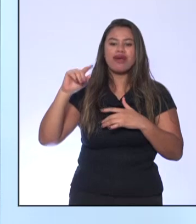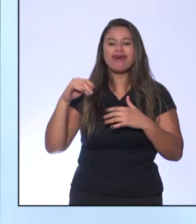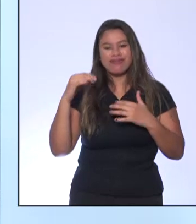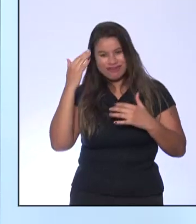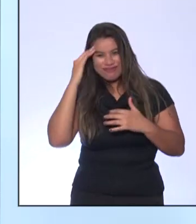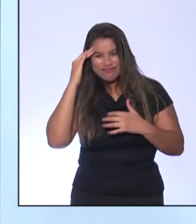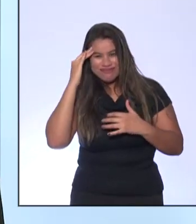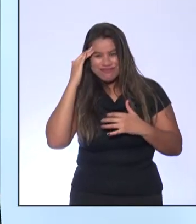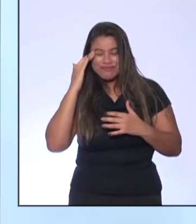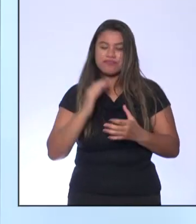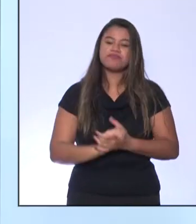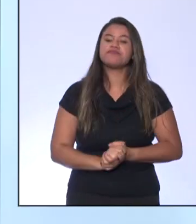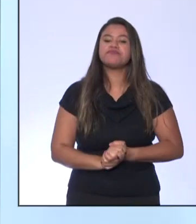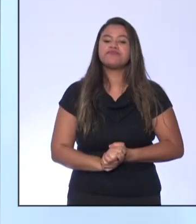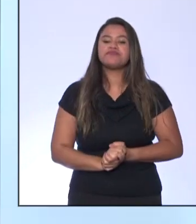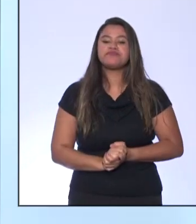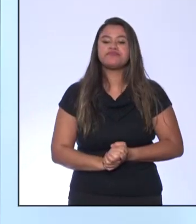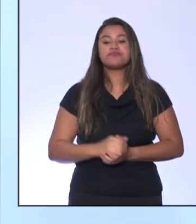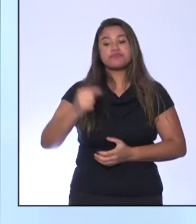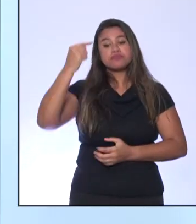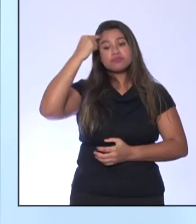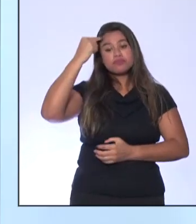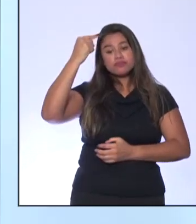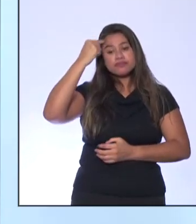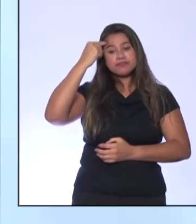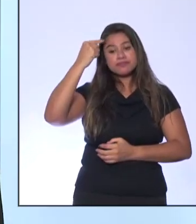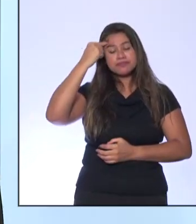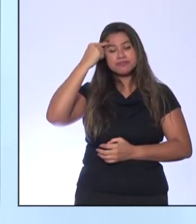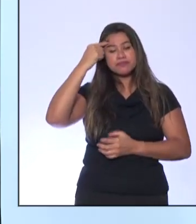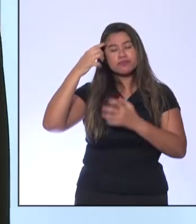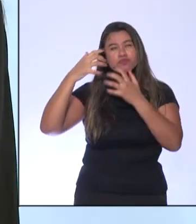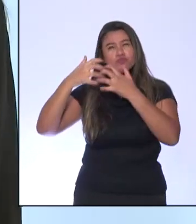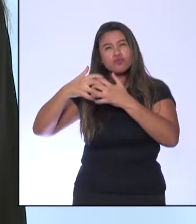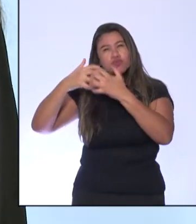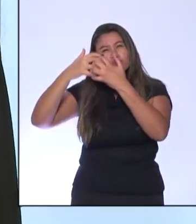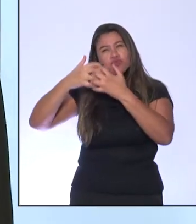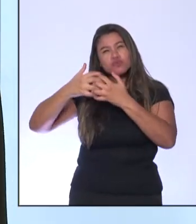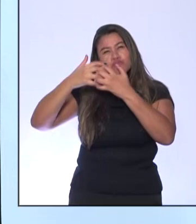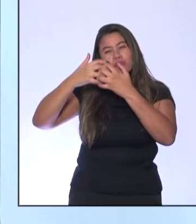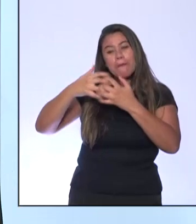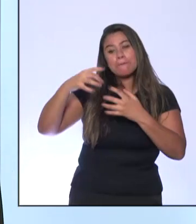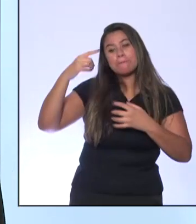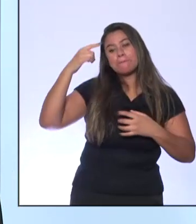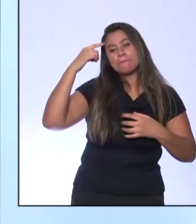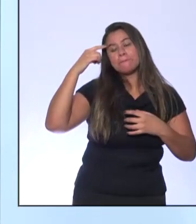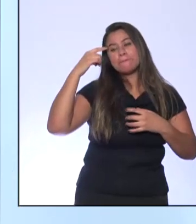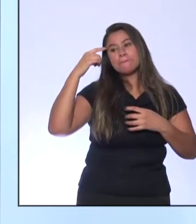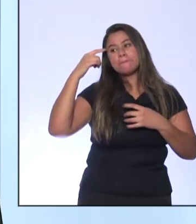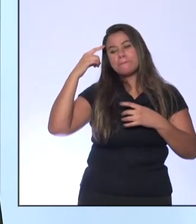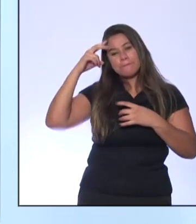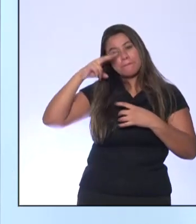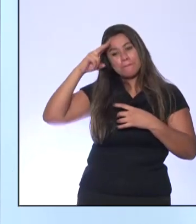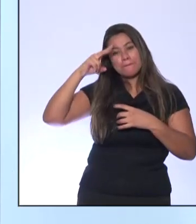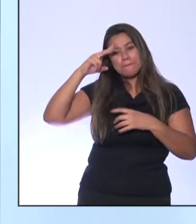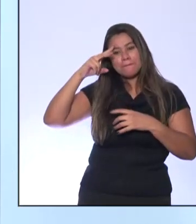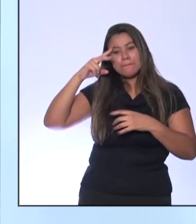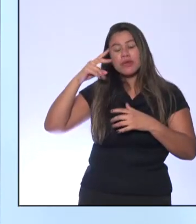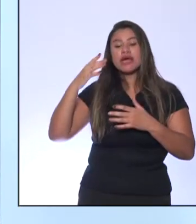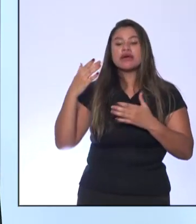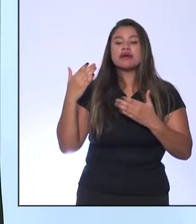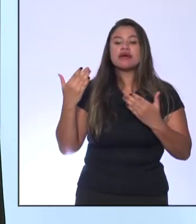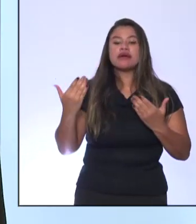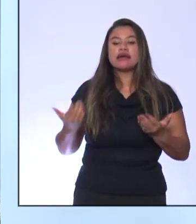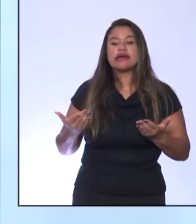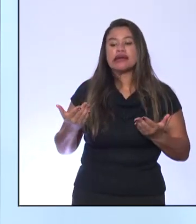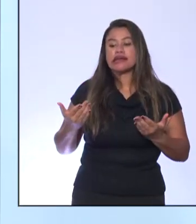quer. Pensem um pouquinho, retomando lá as primeiras questões que a gente colocou. Se